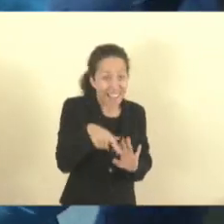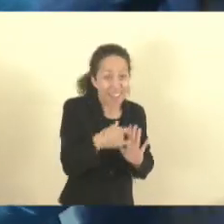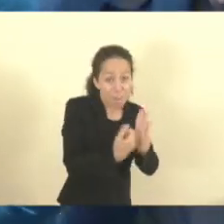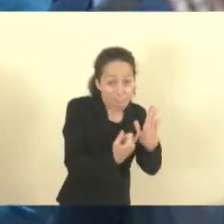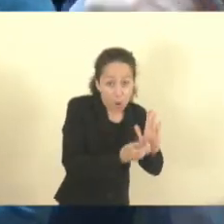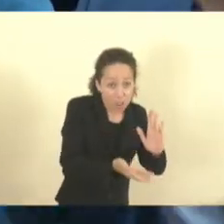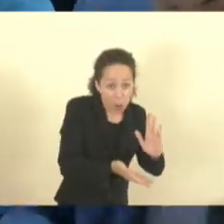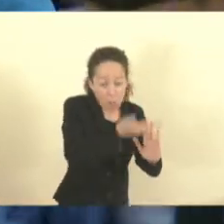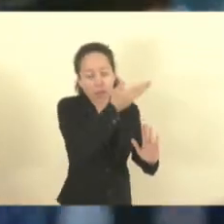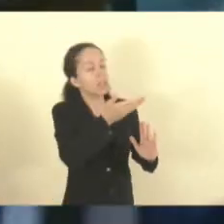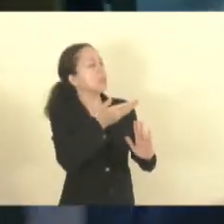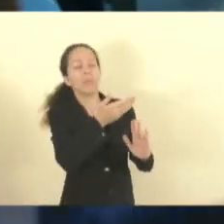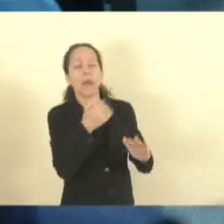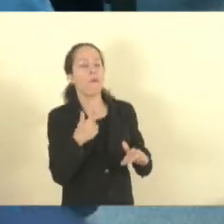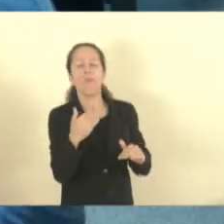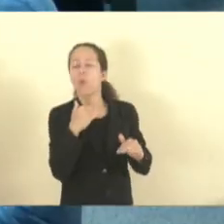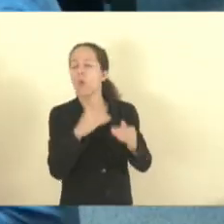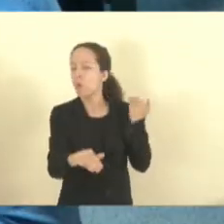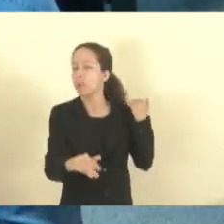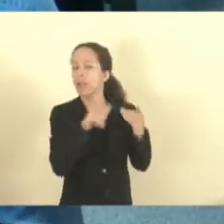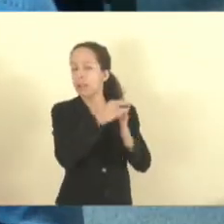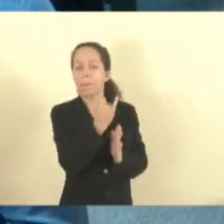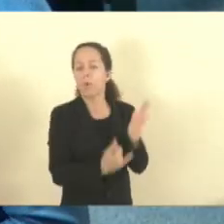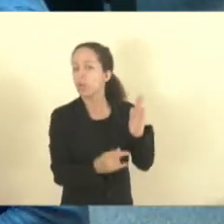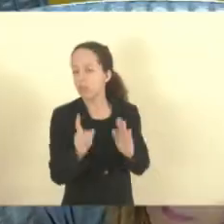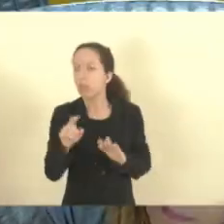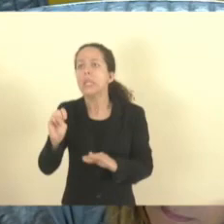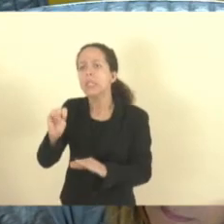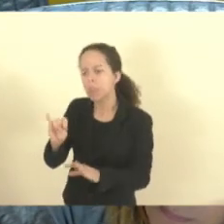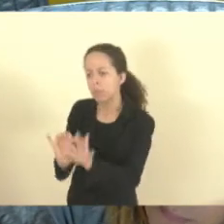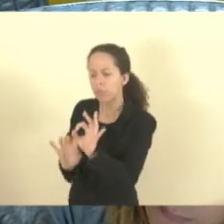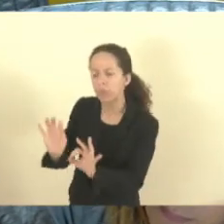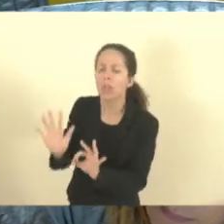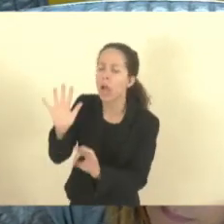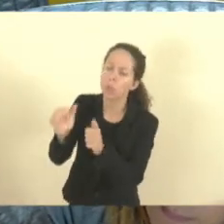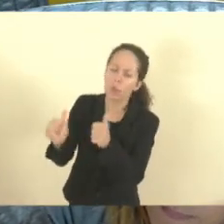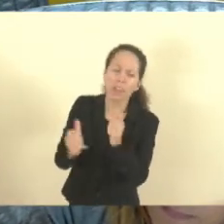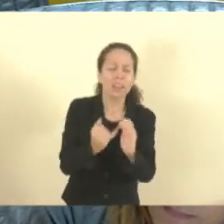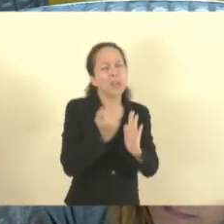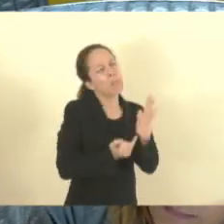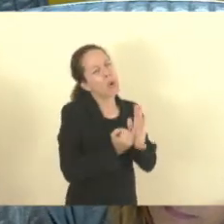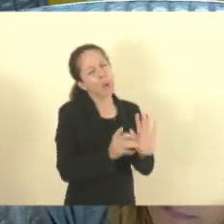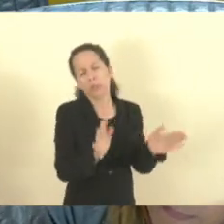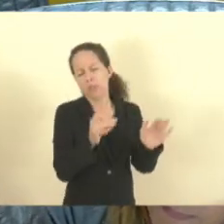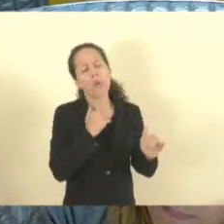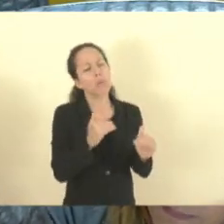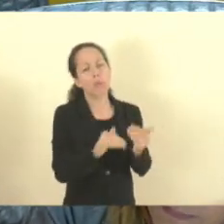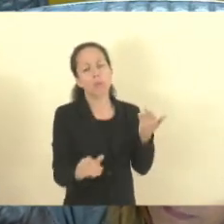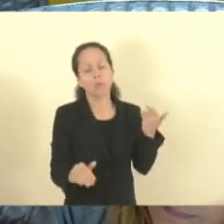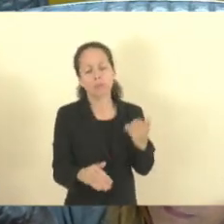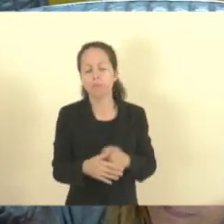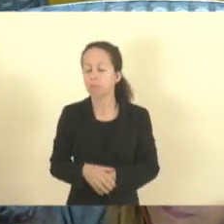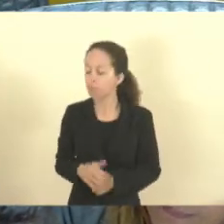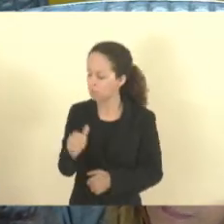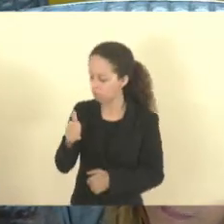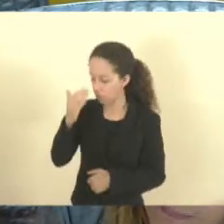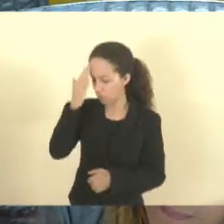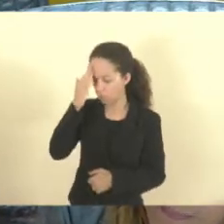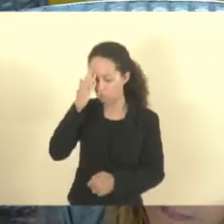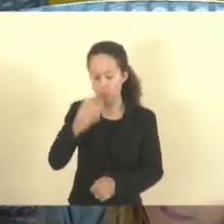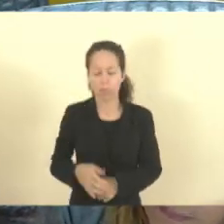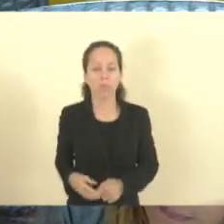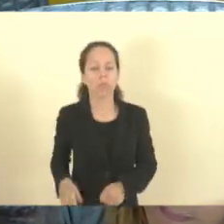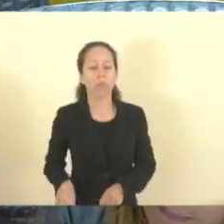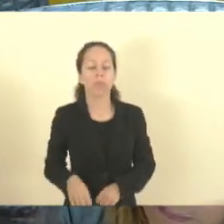não, deputado Dr. Bruno, depois Vossa Excelência, deputado Sérgio. Apenas dizendo a minha opinião sobre esse projeto importante que o